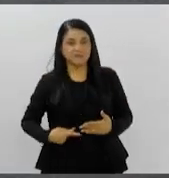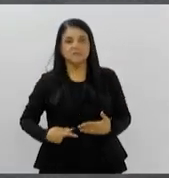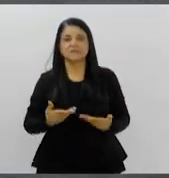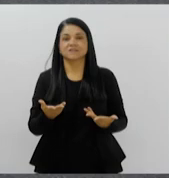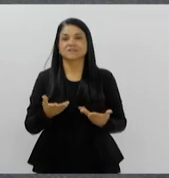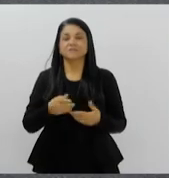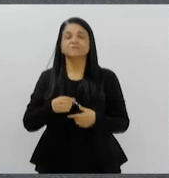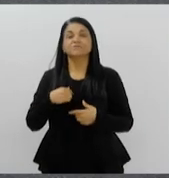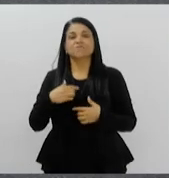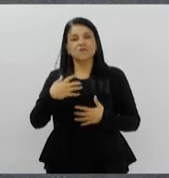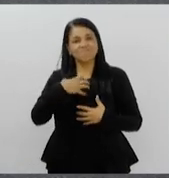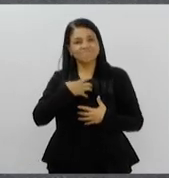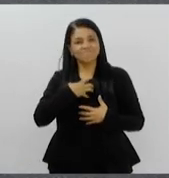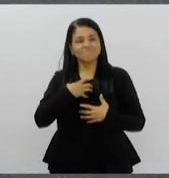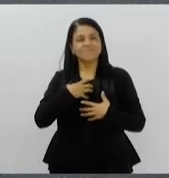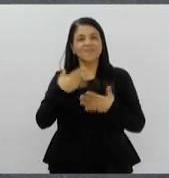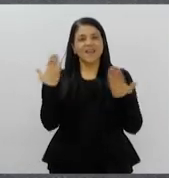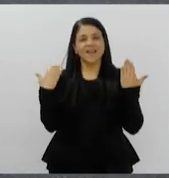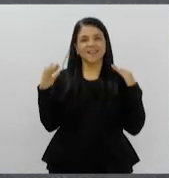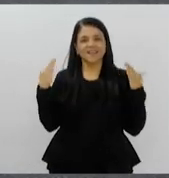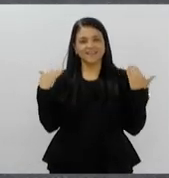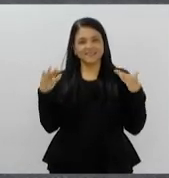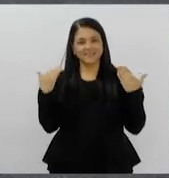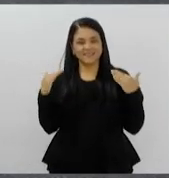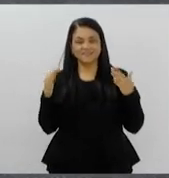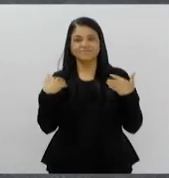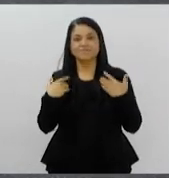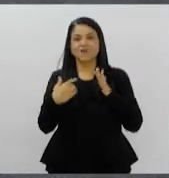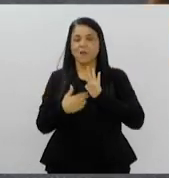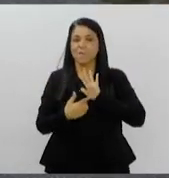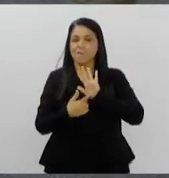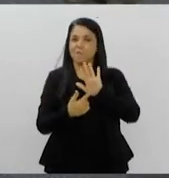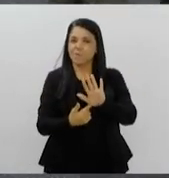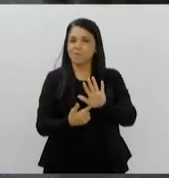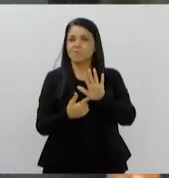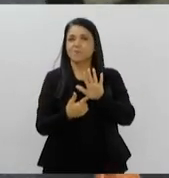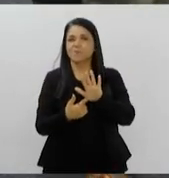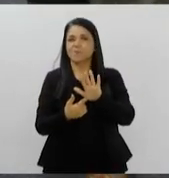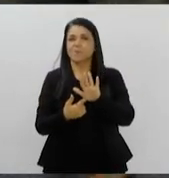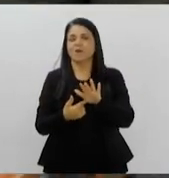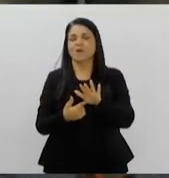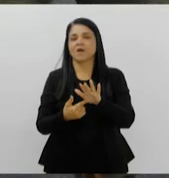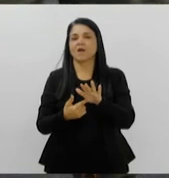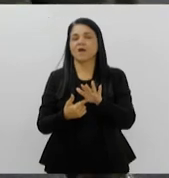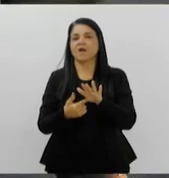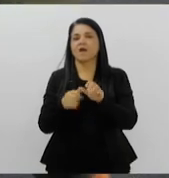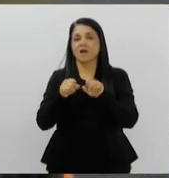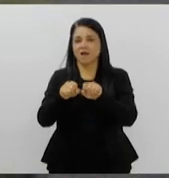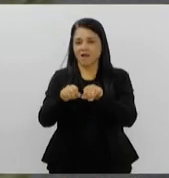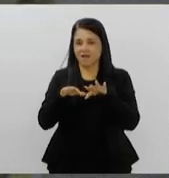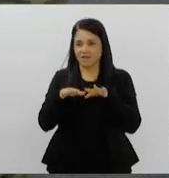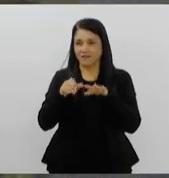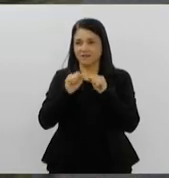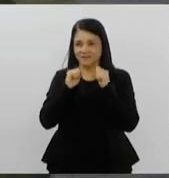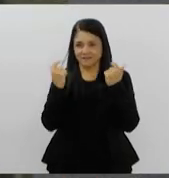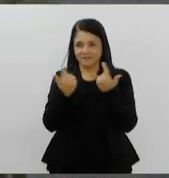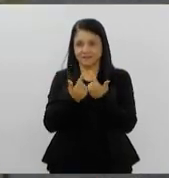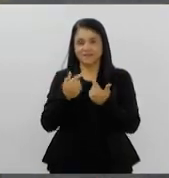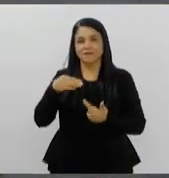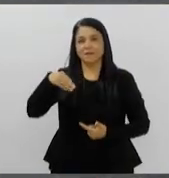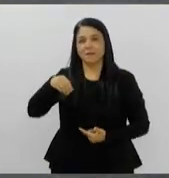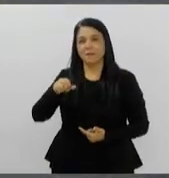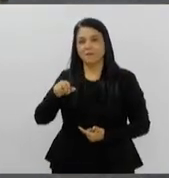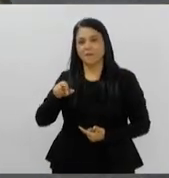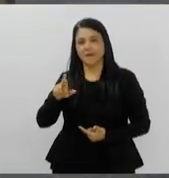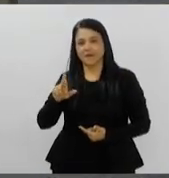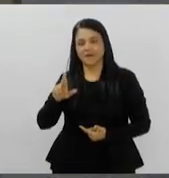muita alegria, apresentar, trouxe aqui hoje para apresentar para a Assembleia Legislativa a Maíra do MST, que foi